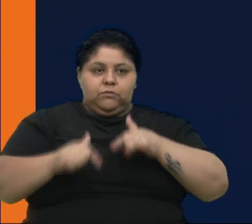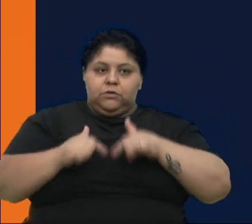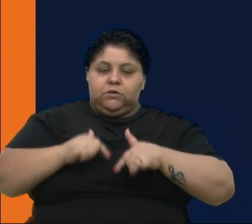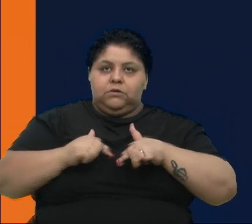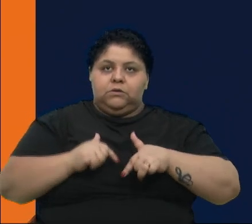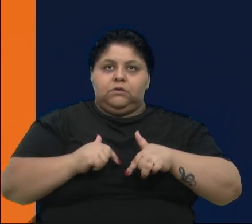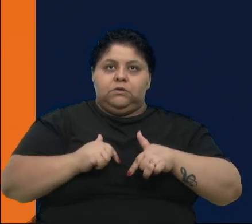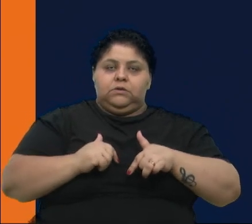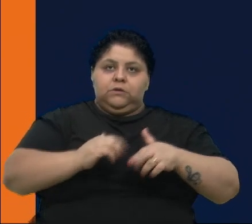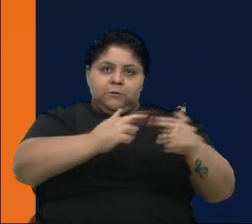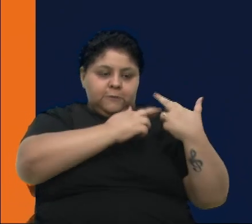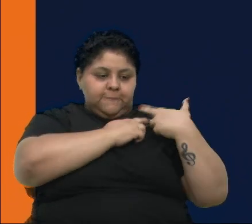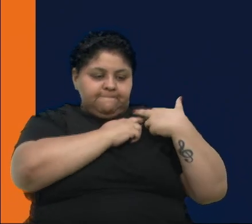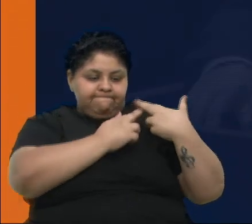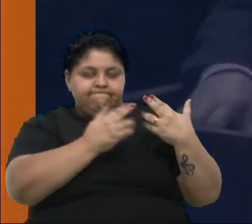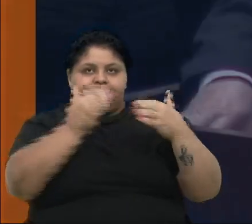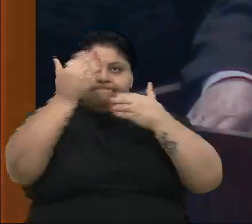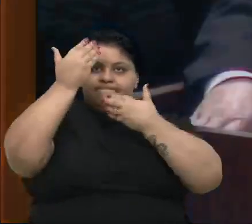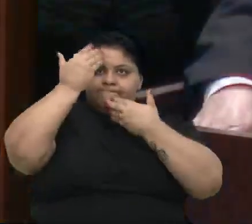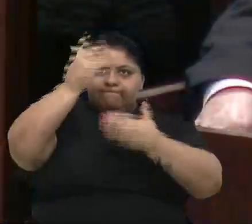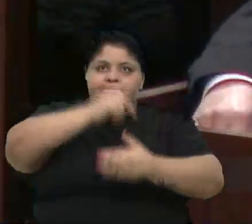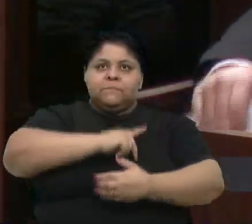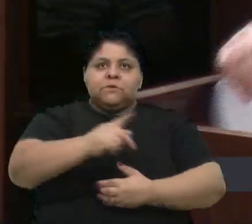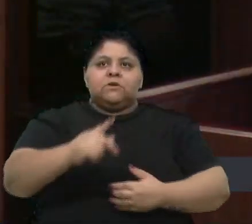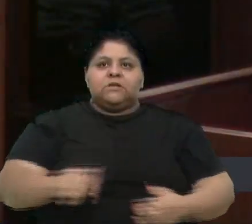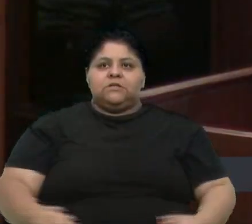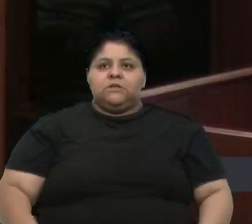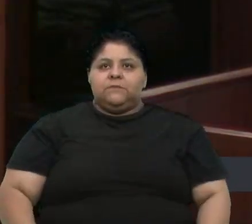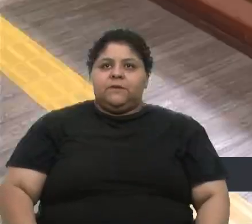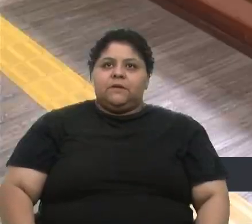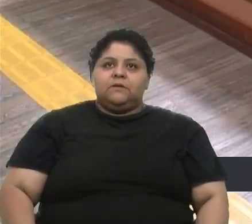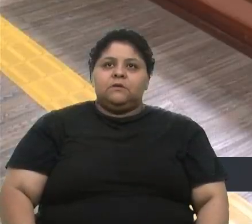com responsabilidade. Obrigado, senhor presidente.